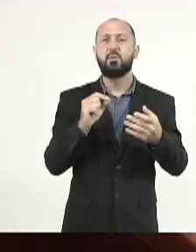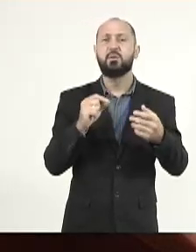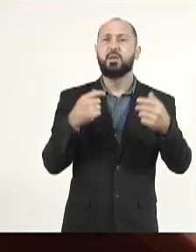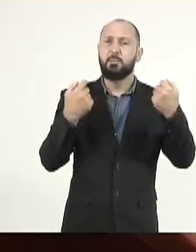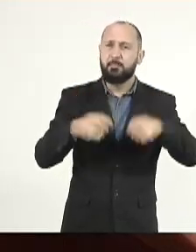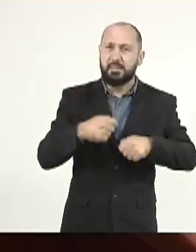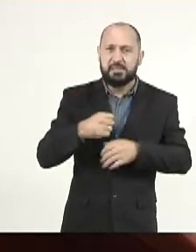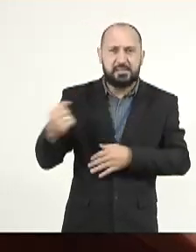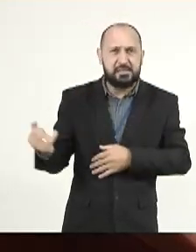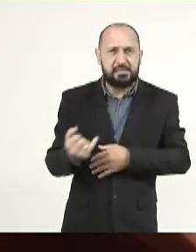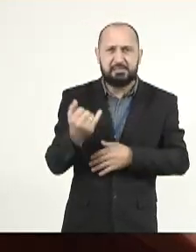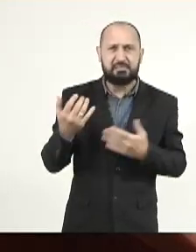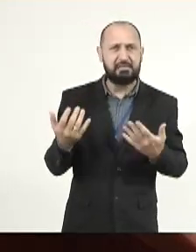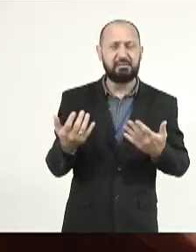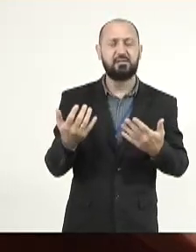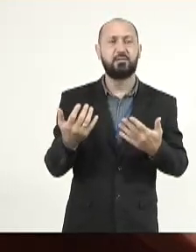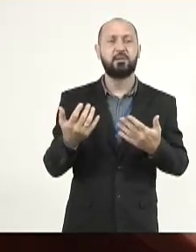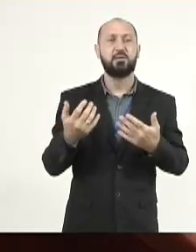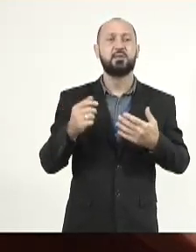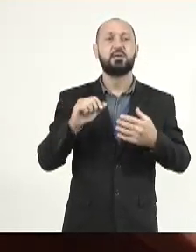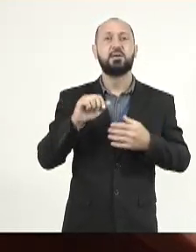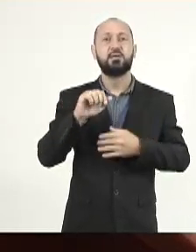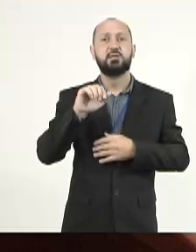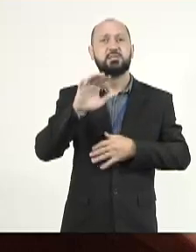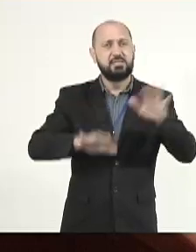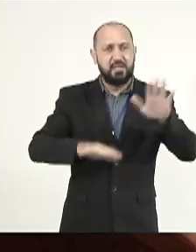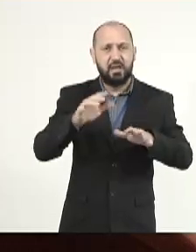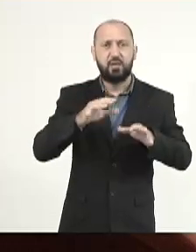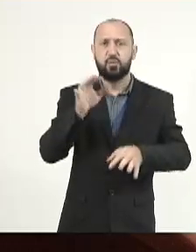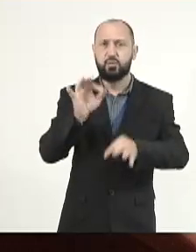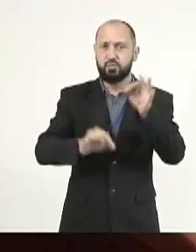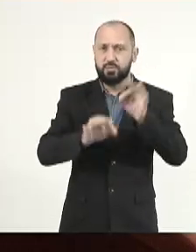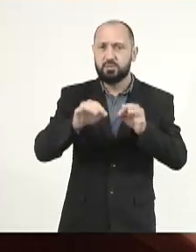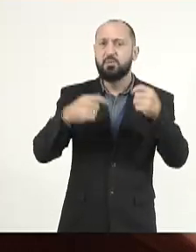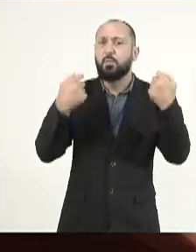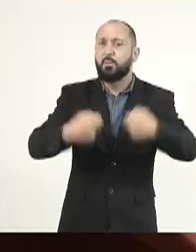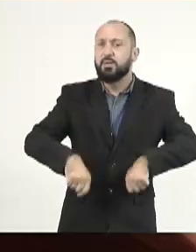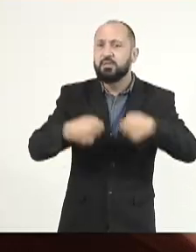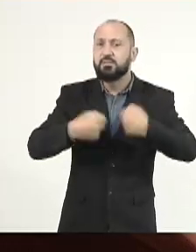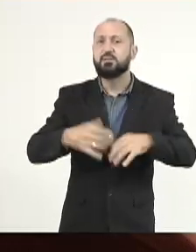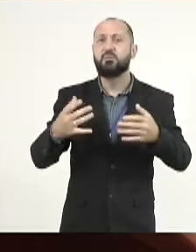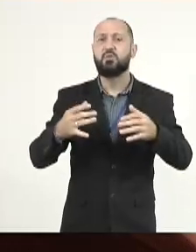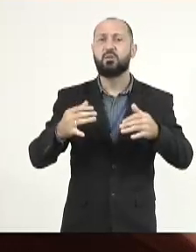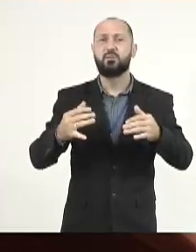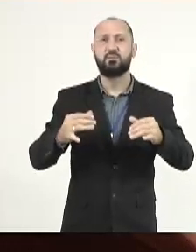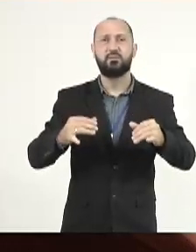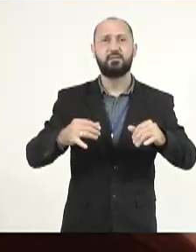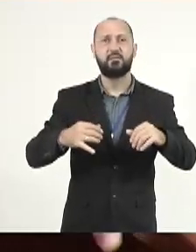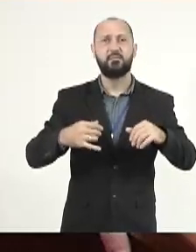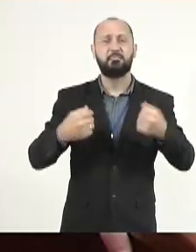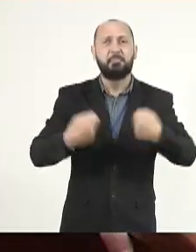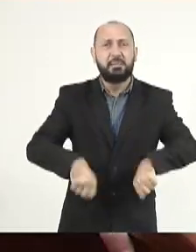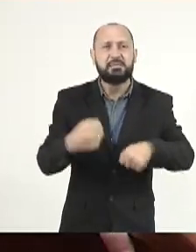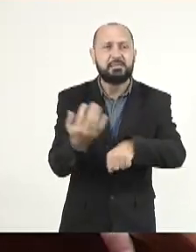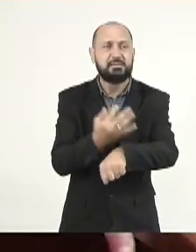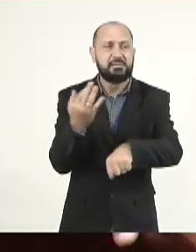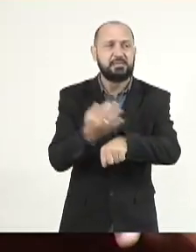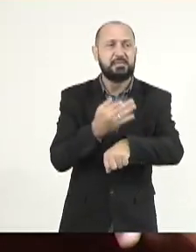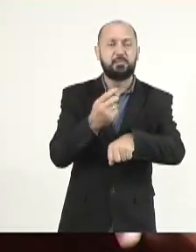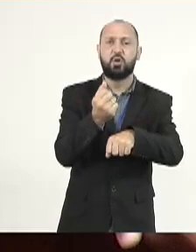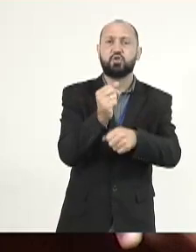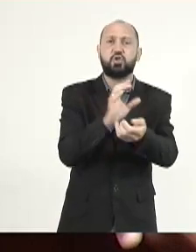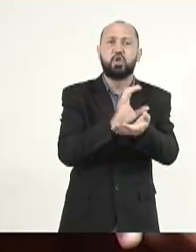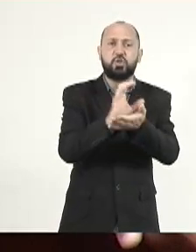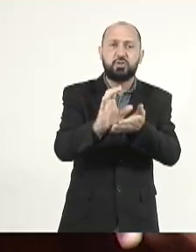assim necessária? Será que os magistrados estão passando necessidade, né? Que precisam desse